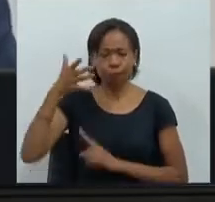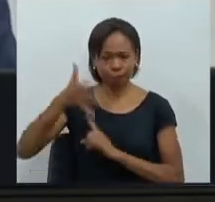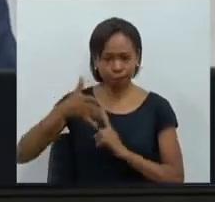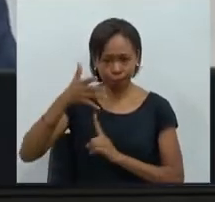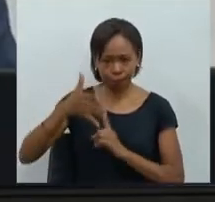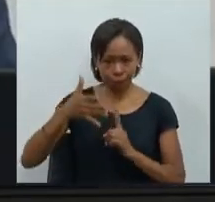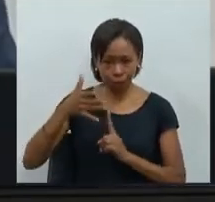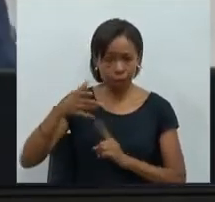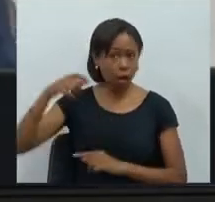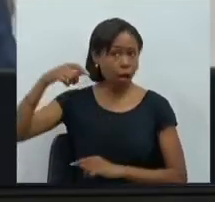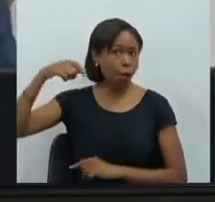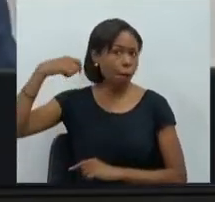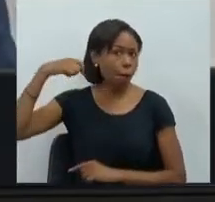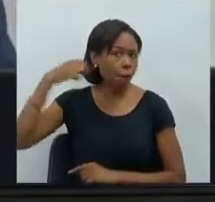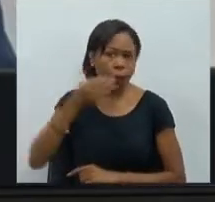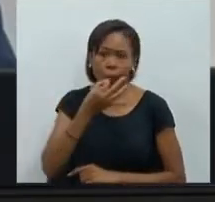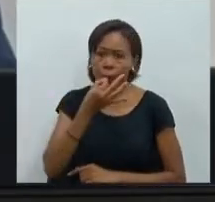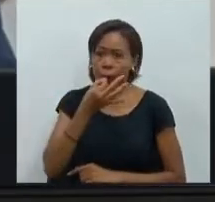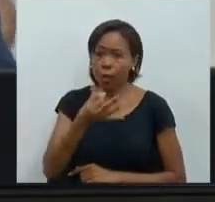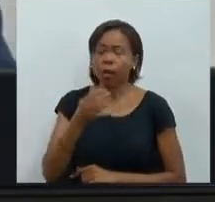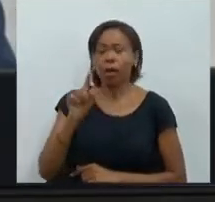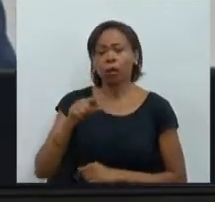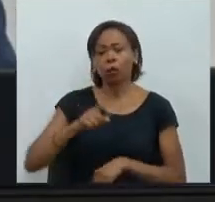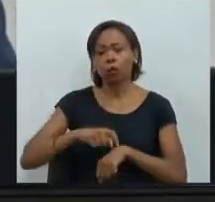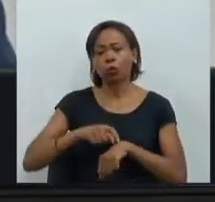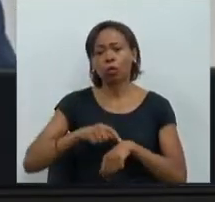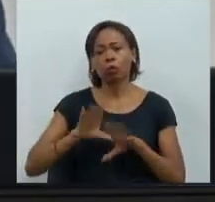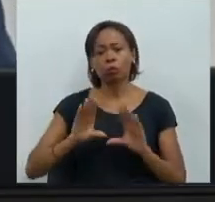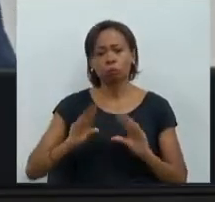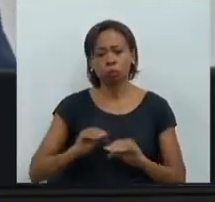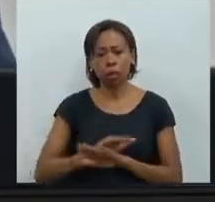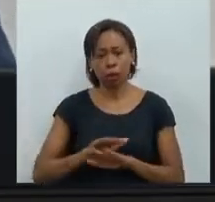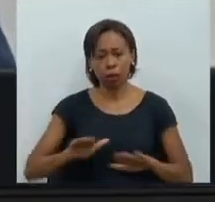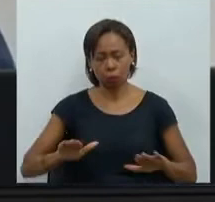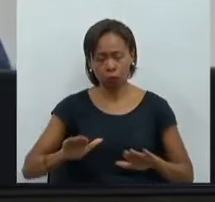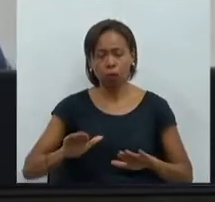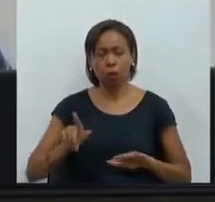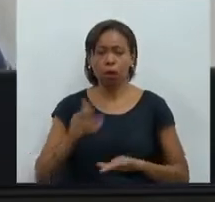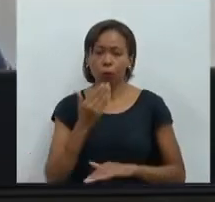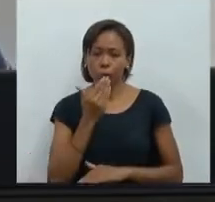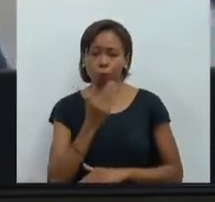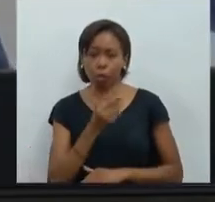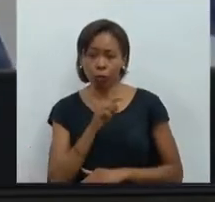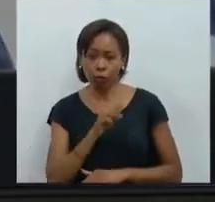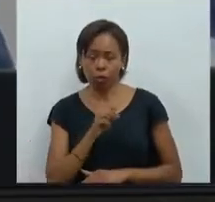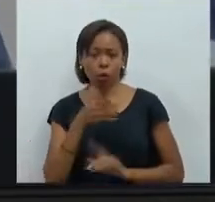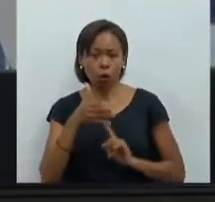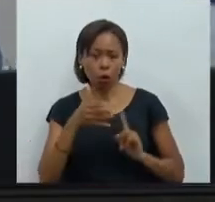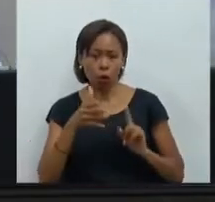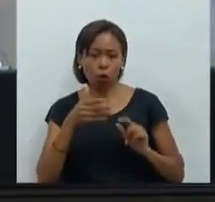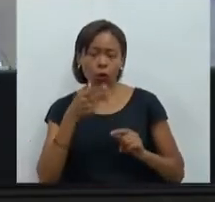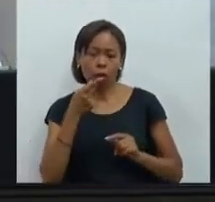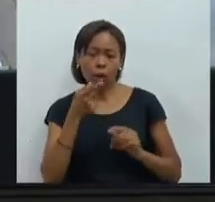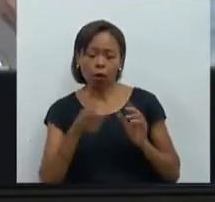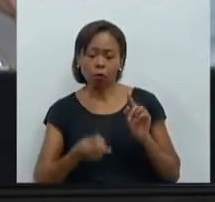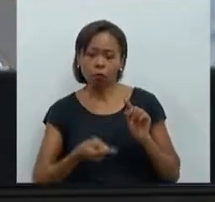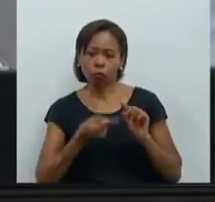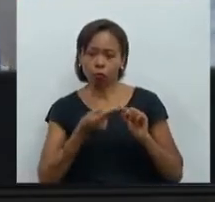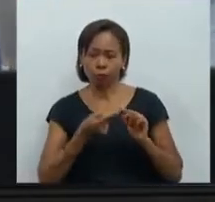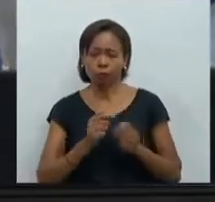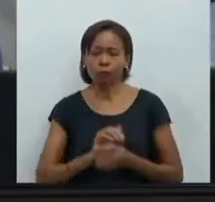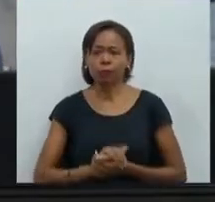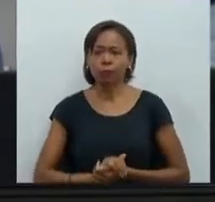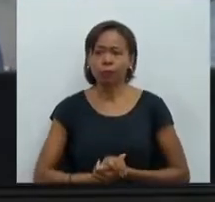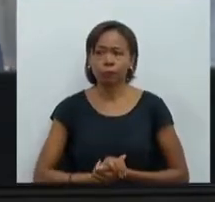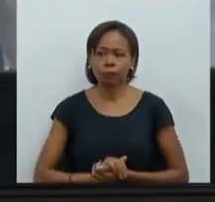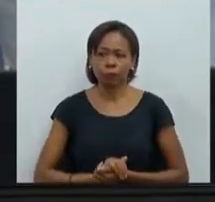o tempo terminou e ela pede, se for necessário, um tempinho para concluir a sua fala. Marta Eliana Azevedo Campos,